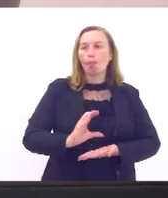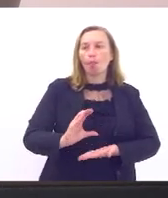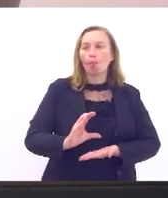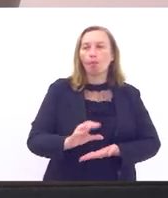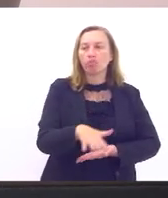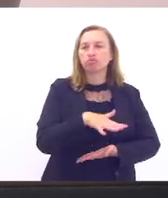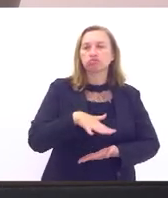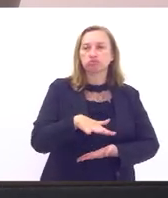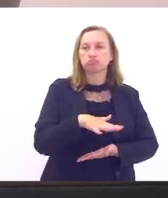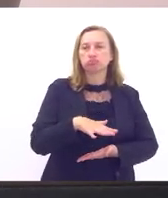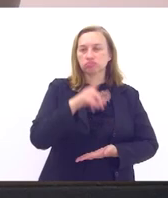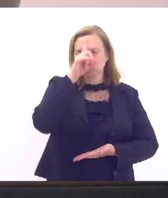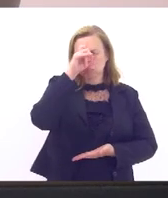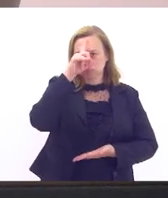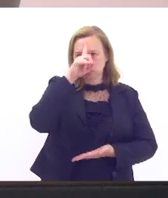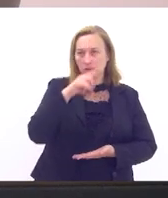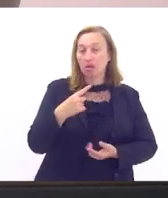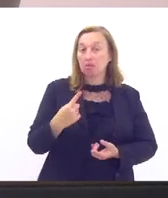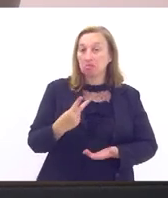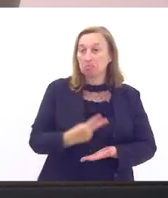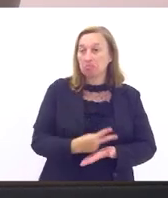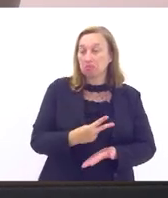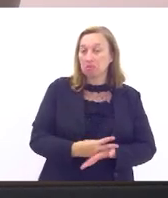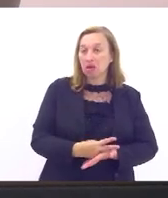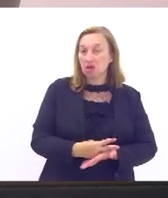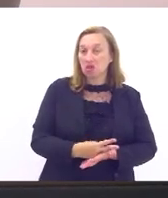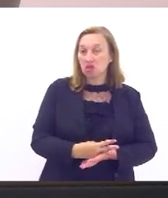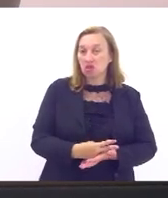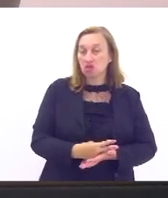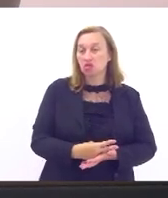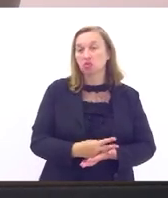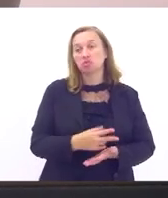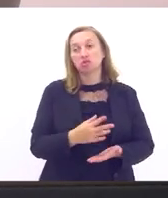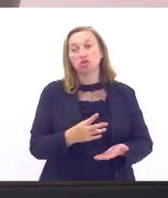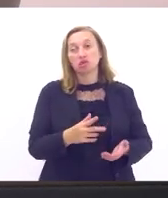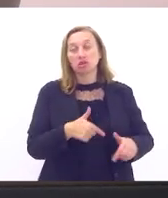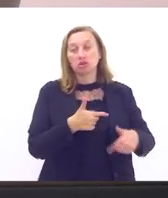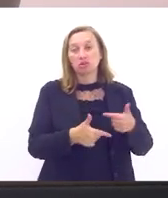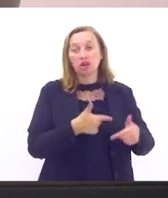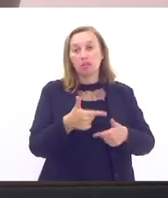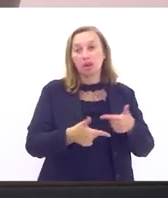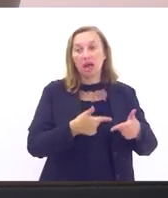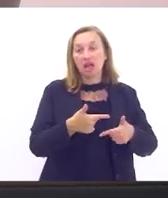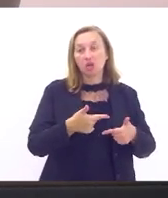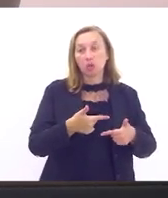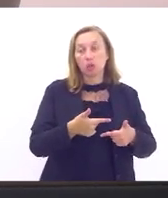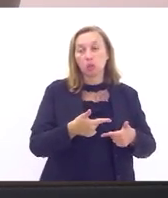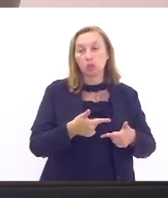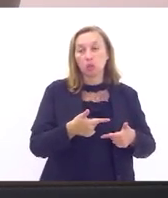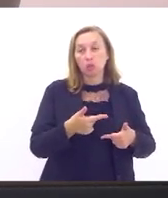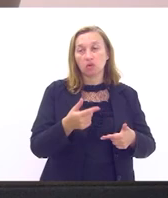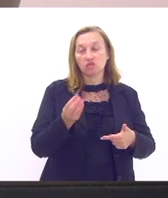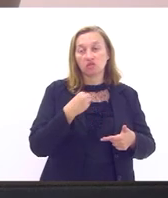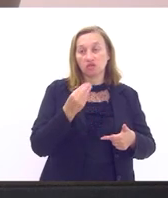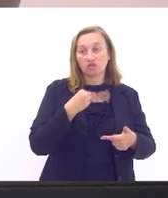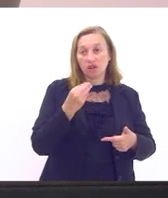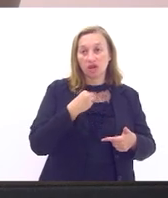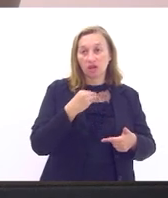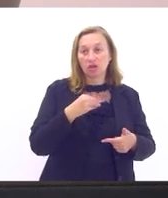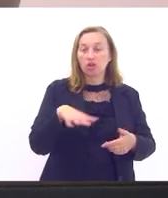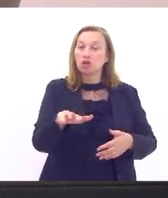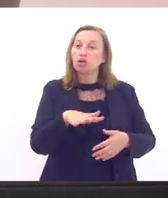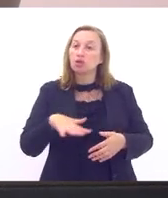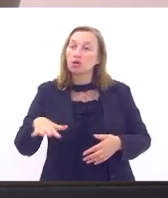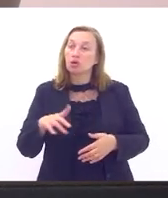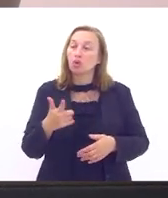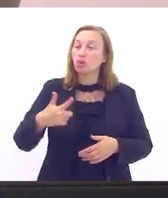unidade hospitalar, embora de perfil de complexidade intermediária, mas que requer articulação intrainstitucional envolvendo outras áreas de autonomia